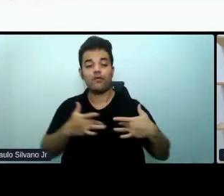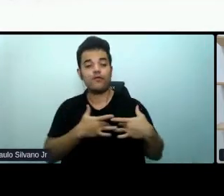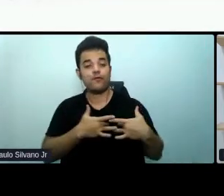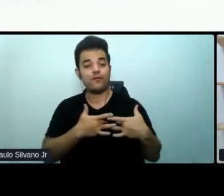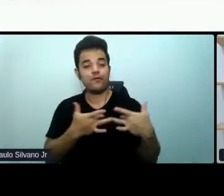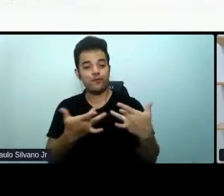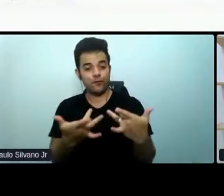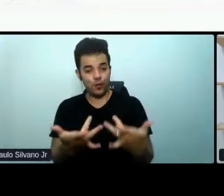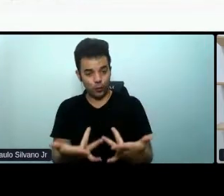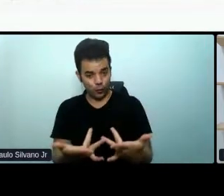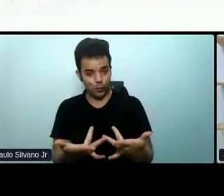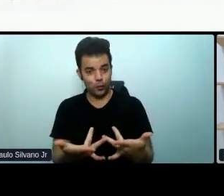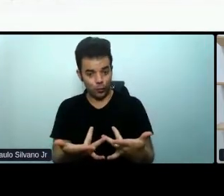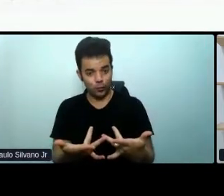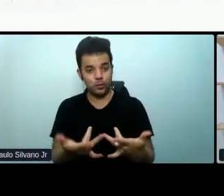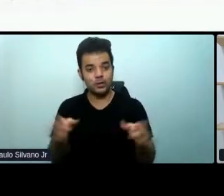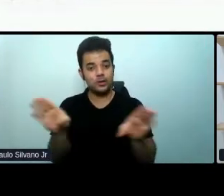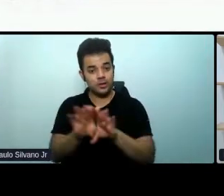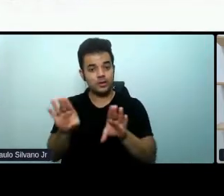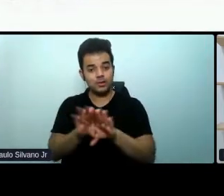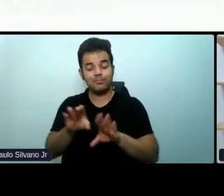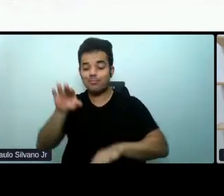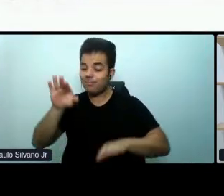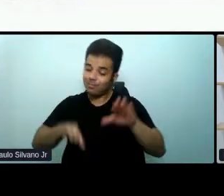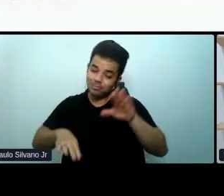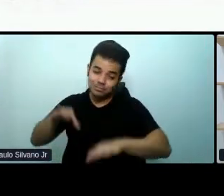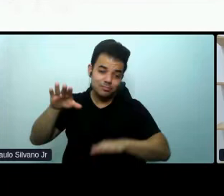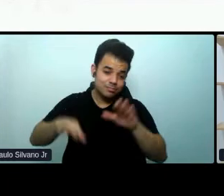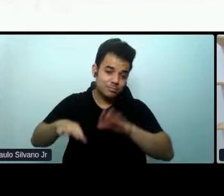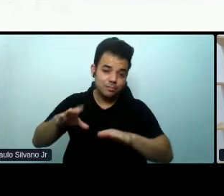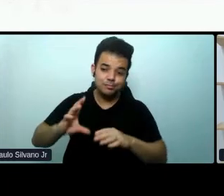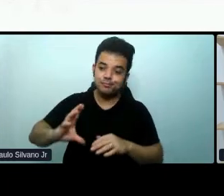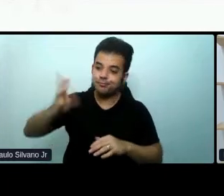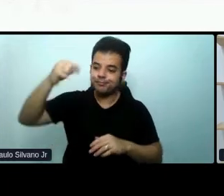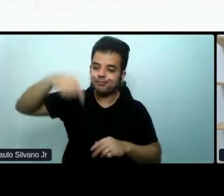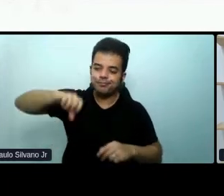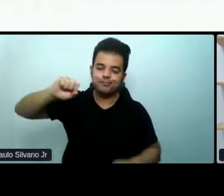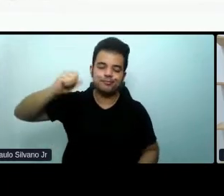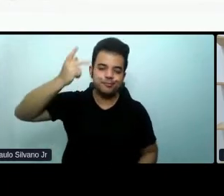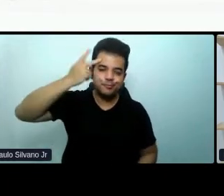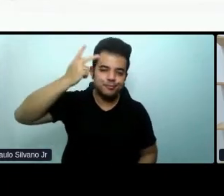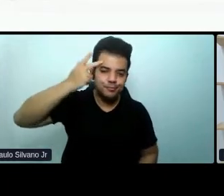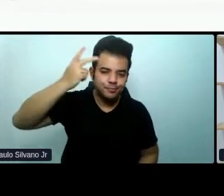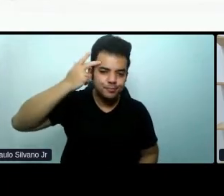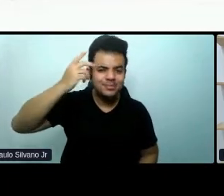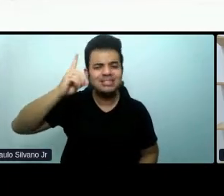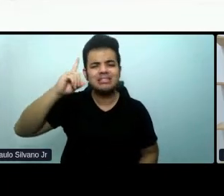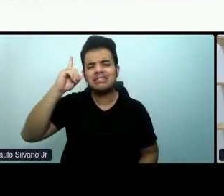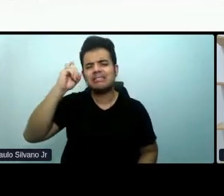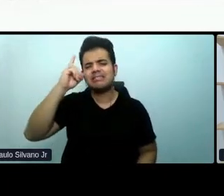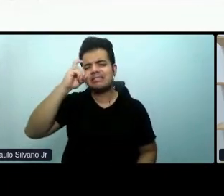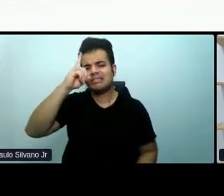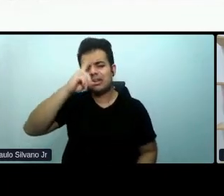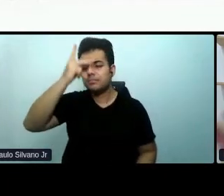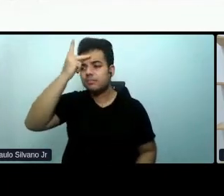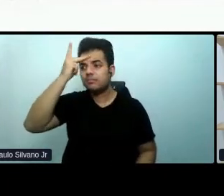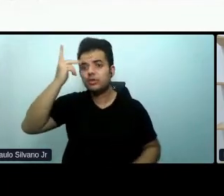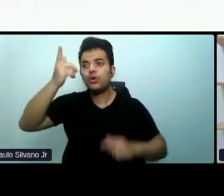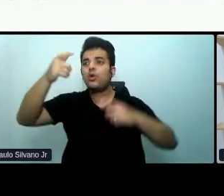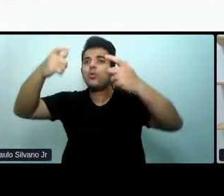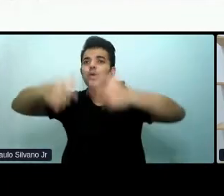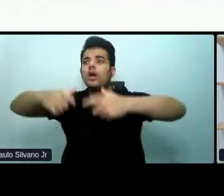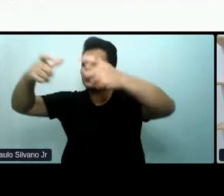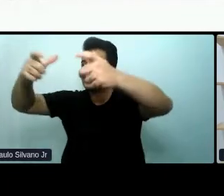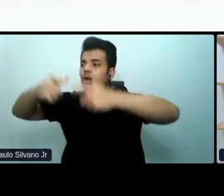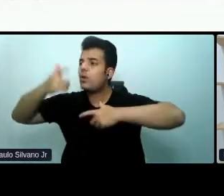voluntariamente. Geralmente, elas acontecem aqui em São Paulo, então dificilmente vem pessoas de outros